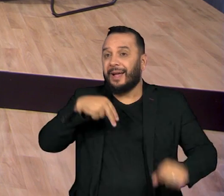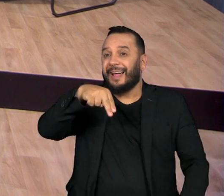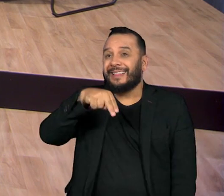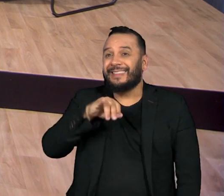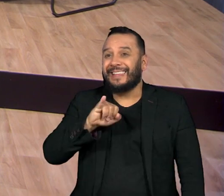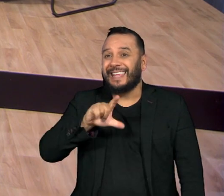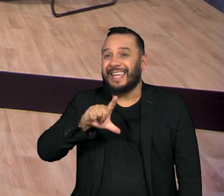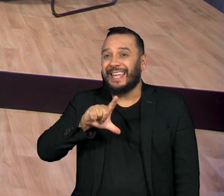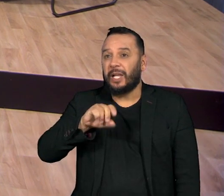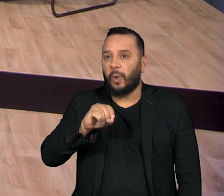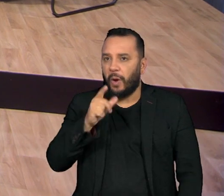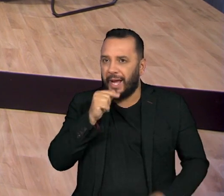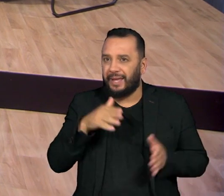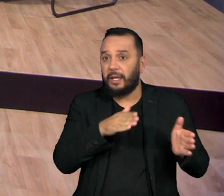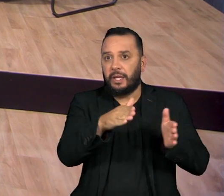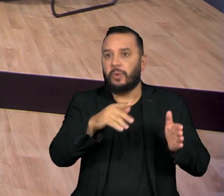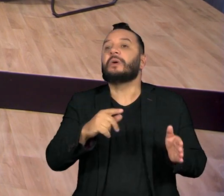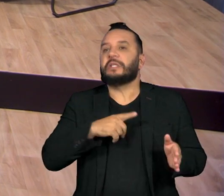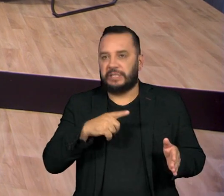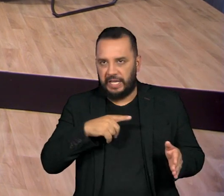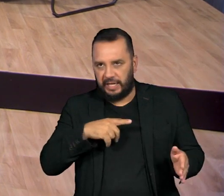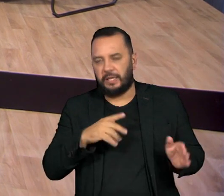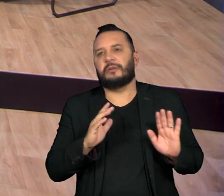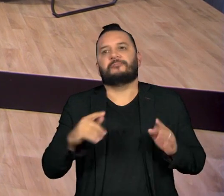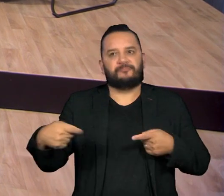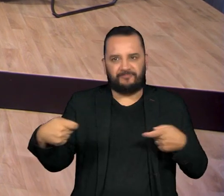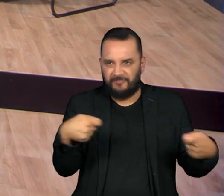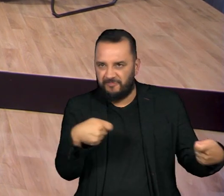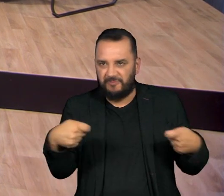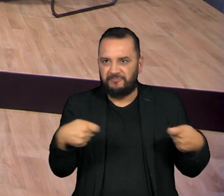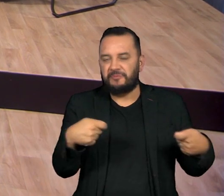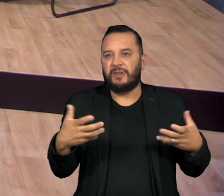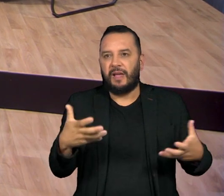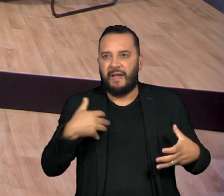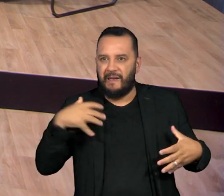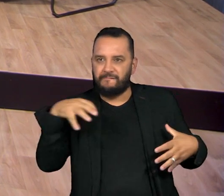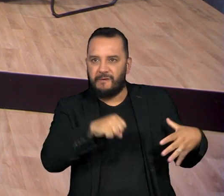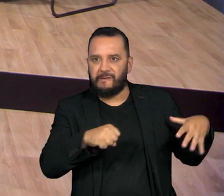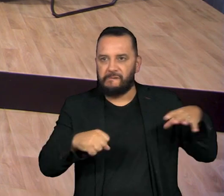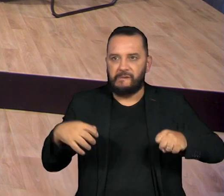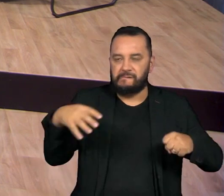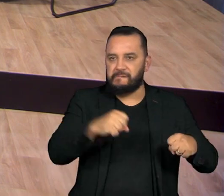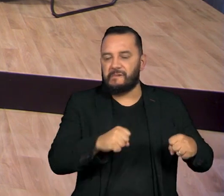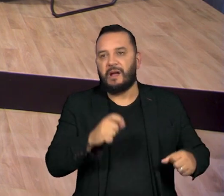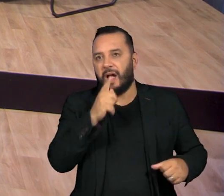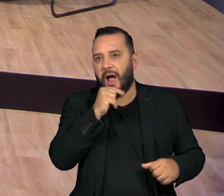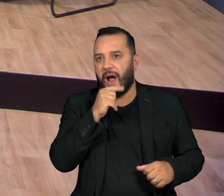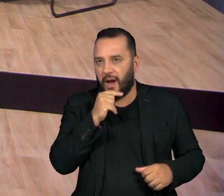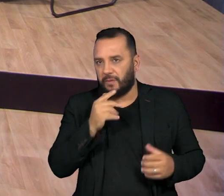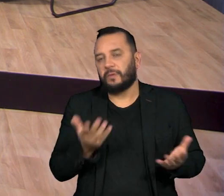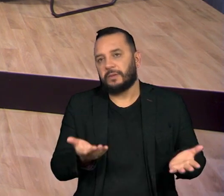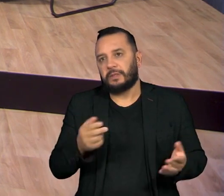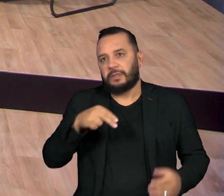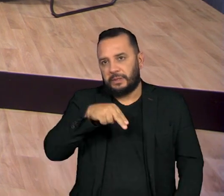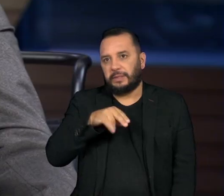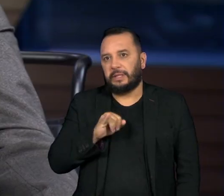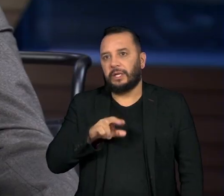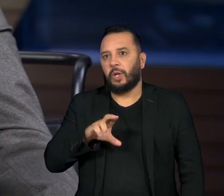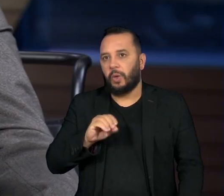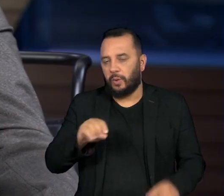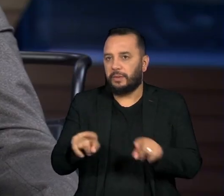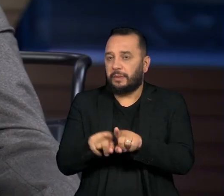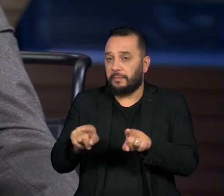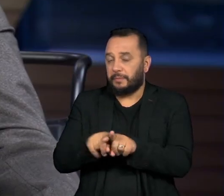bacia hoje conflituosa com relação à disputa por acesso à vazão do próprio rio. Nós temos o Rio